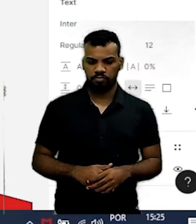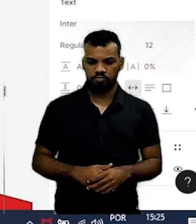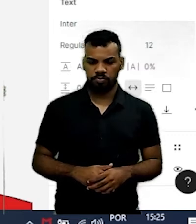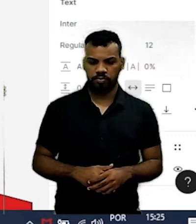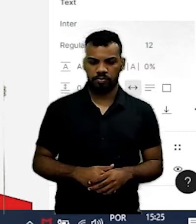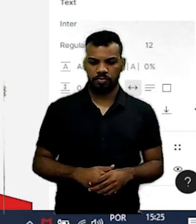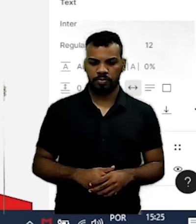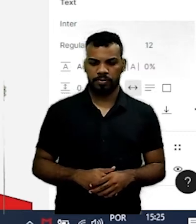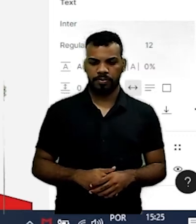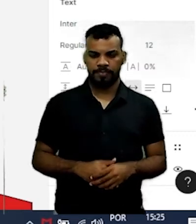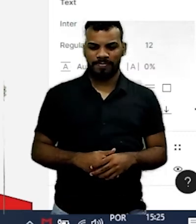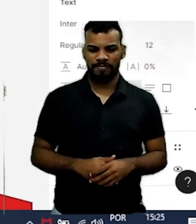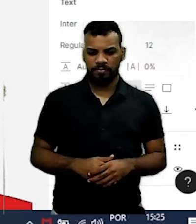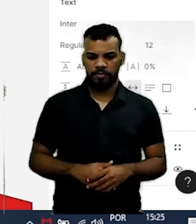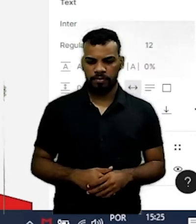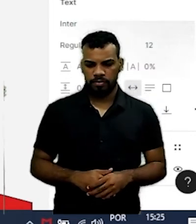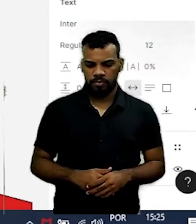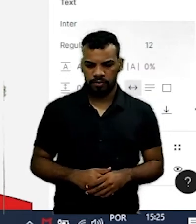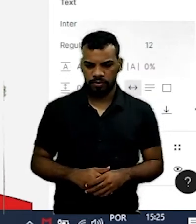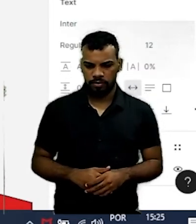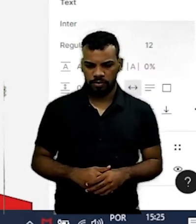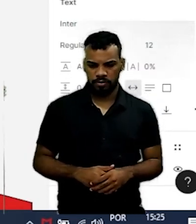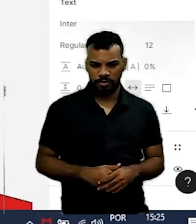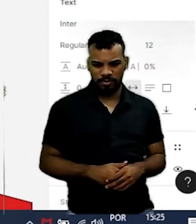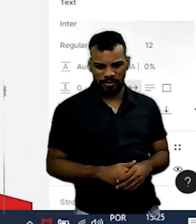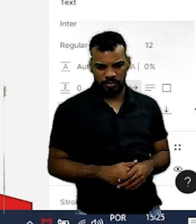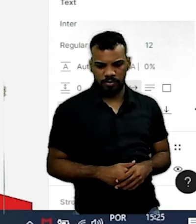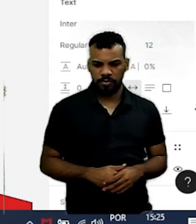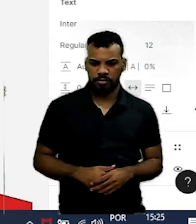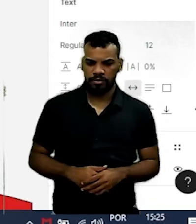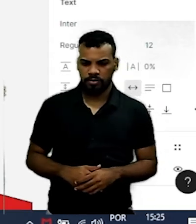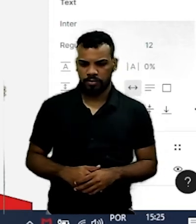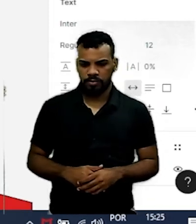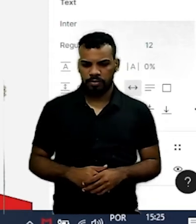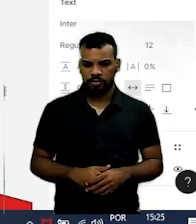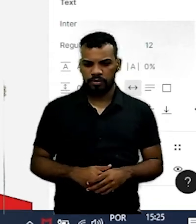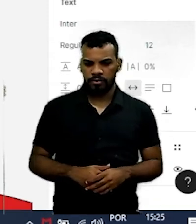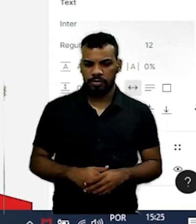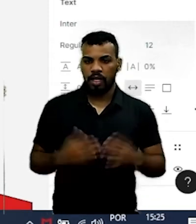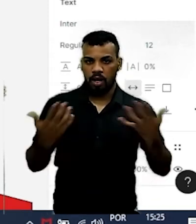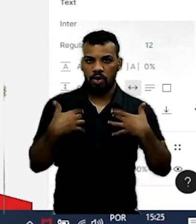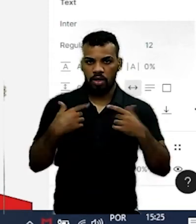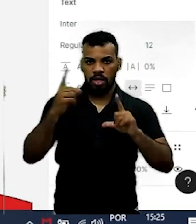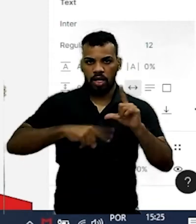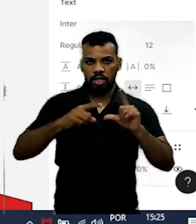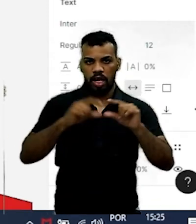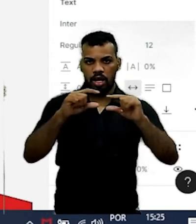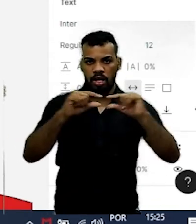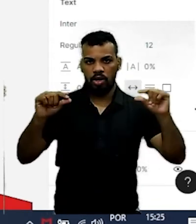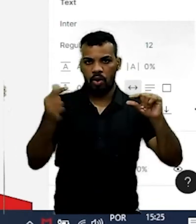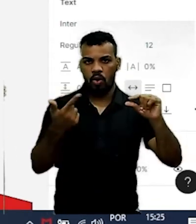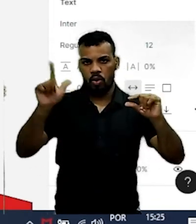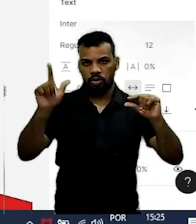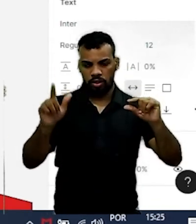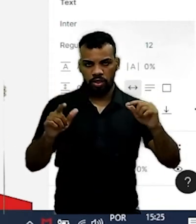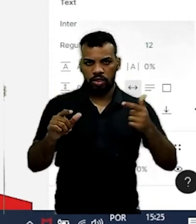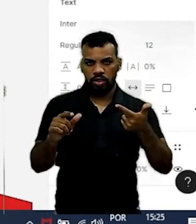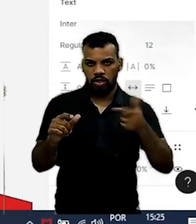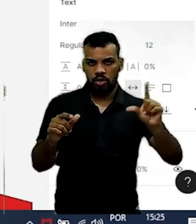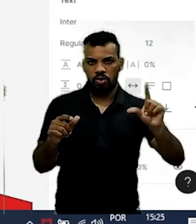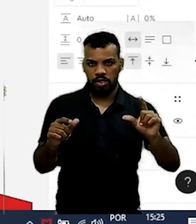Ah, mas eu não queria que fosse essa fonte, eu quero que seja outra fonte, certo? Então você veria aqui no menu de